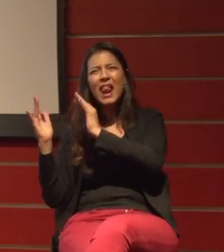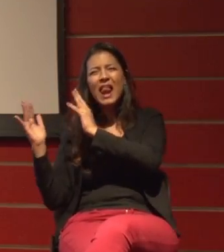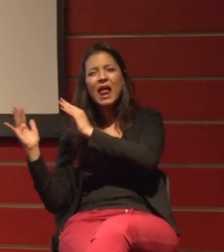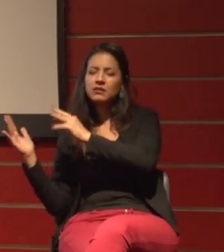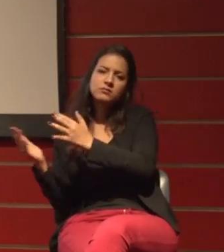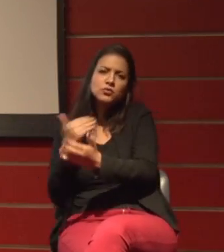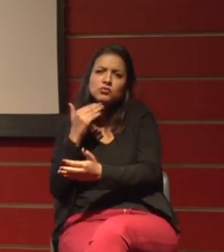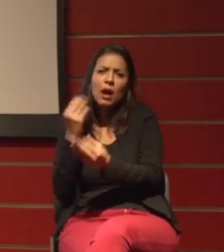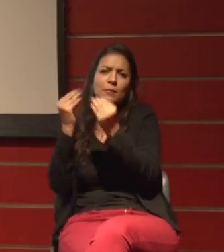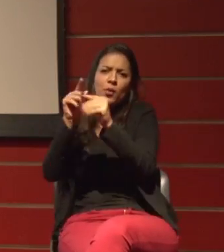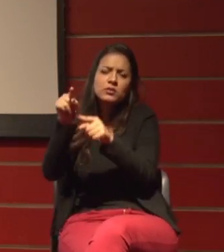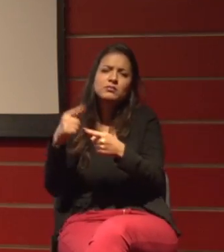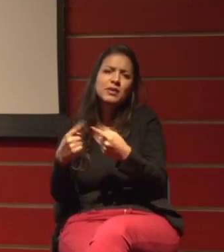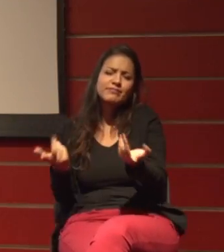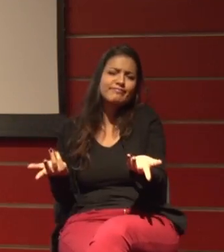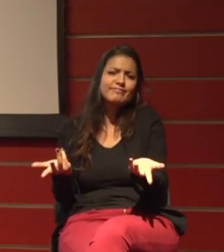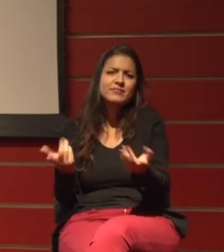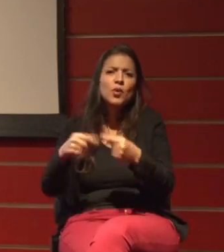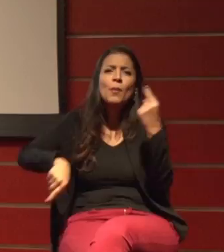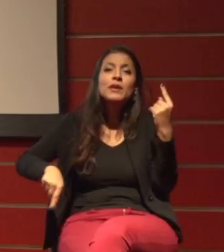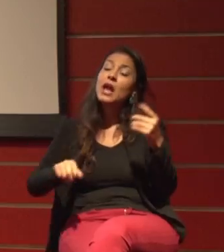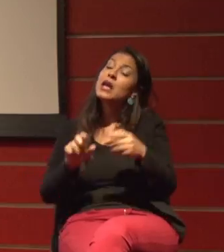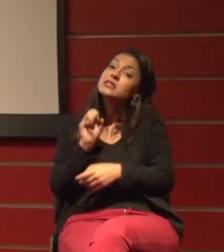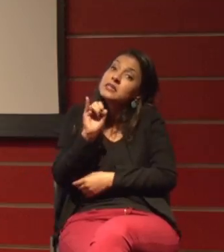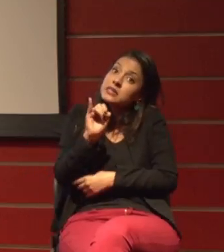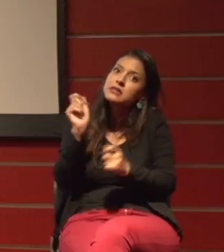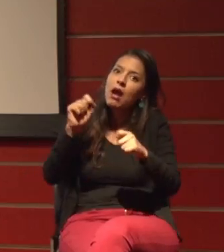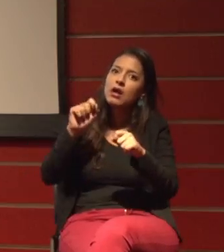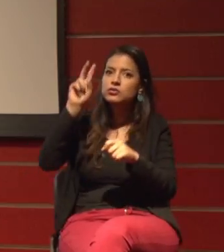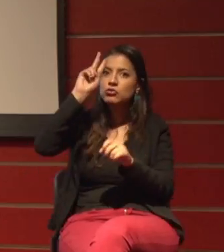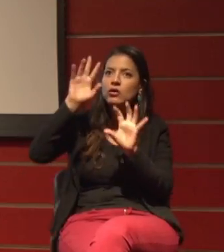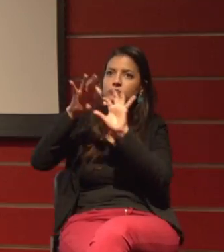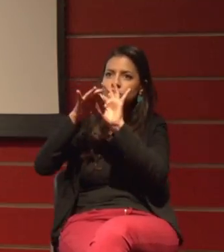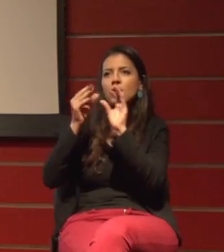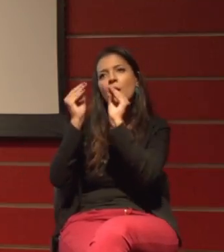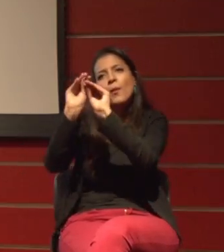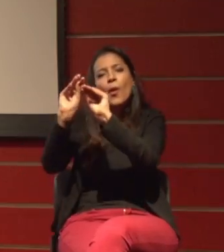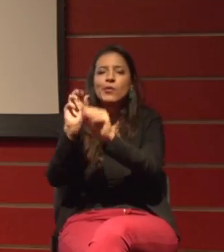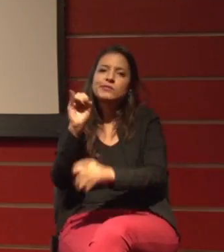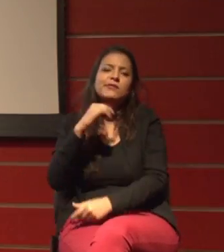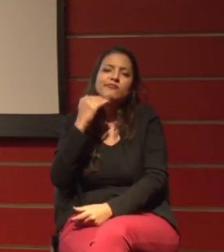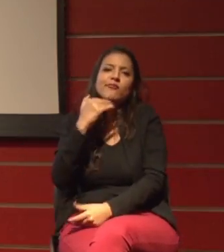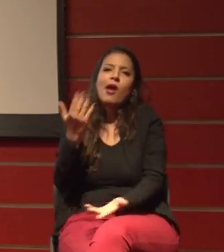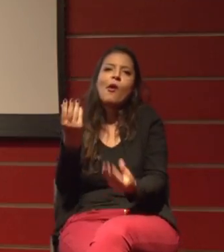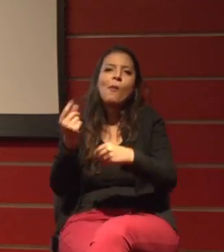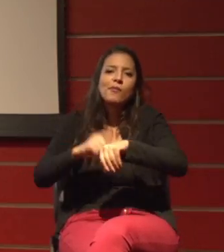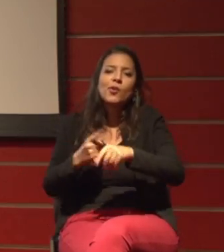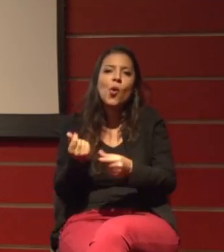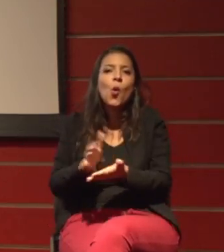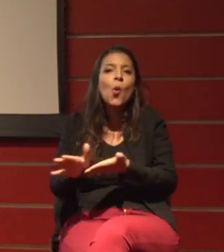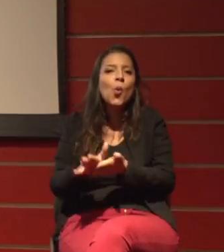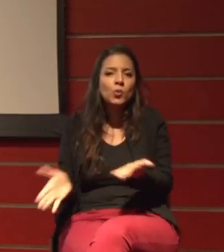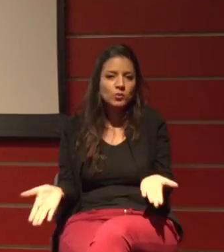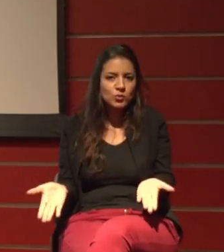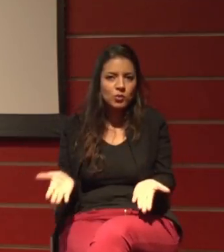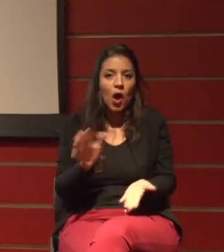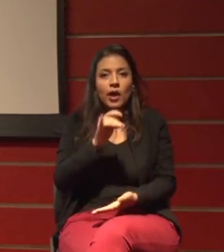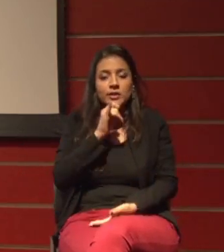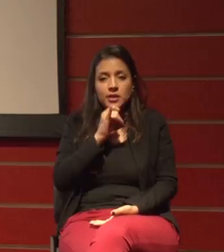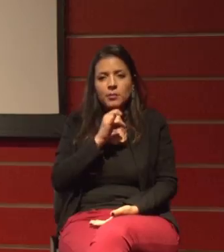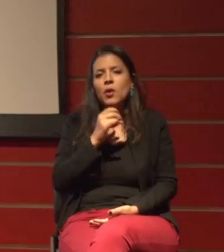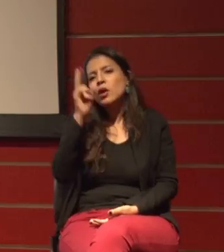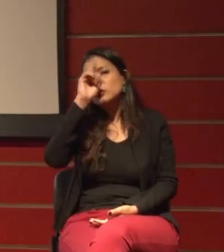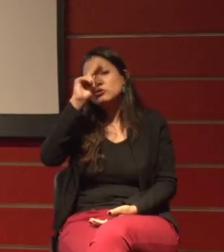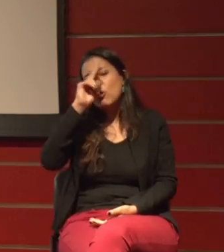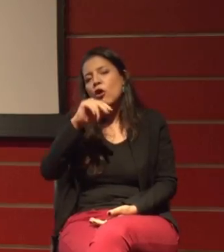para aquela história né mas eu acho que essa questão de observar o ritmo é que ritmo que a história pede né ela pede um algo